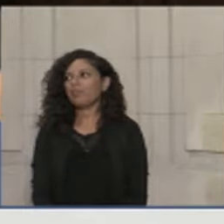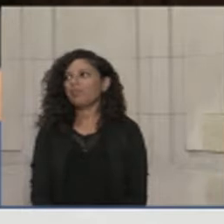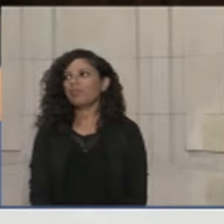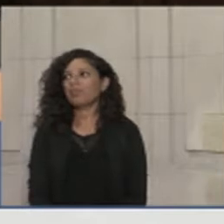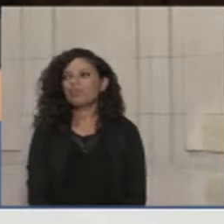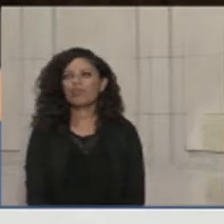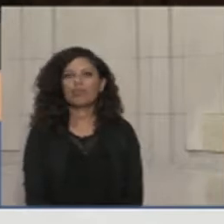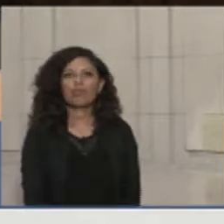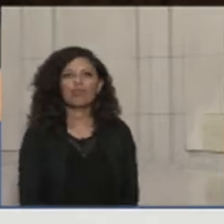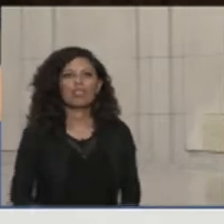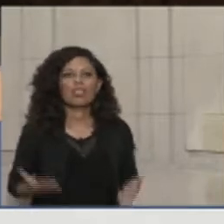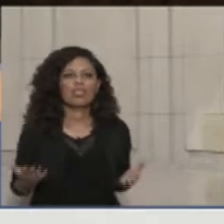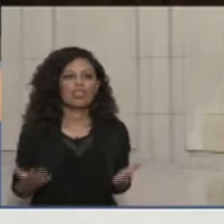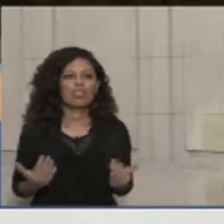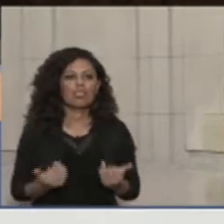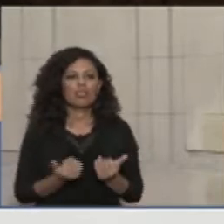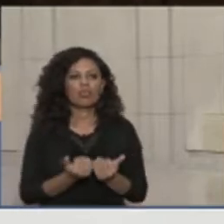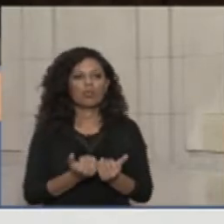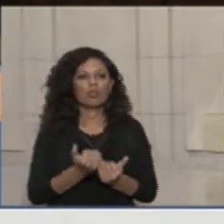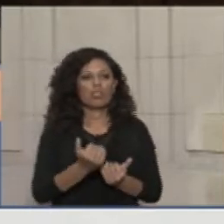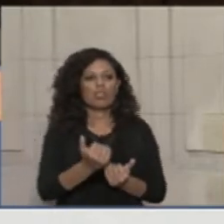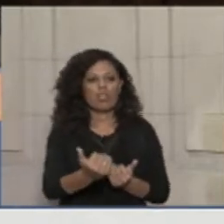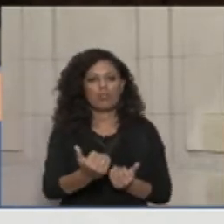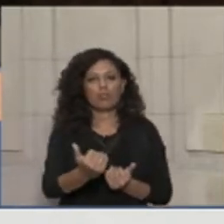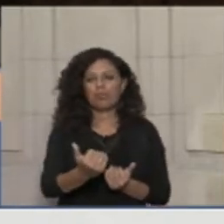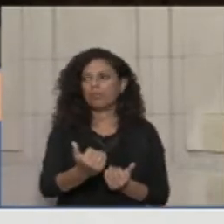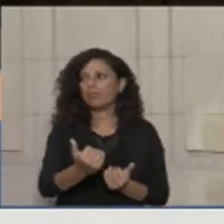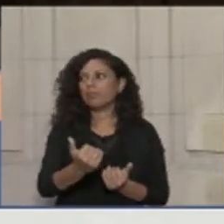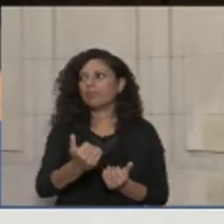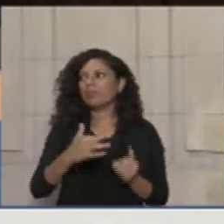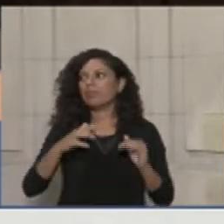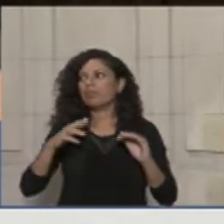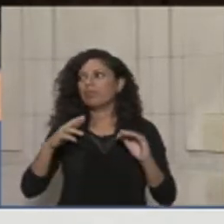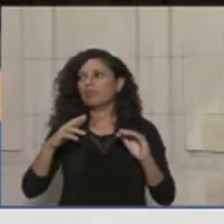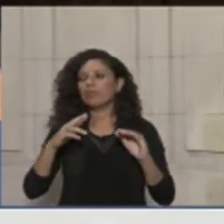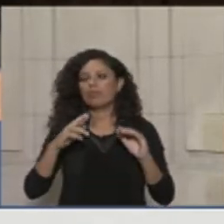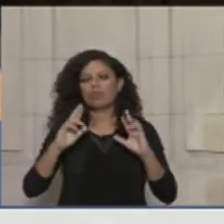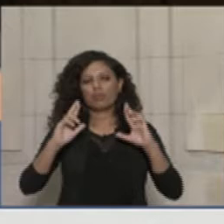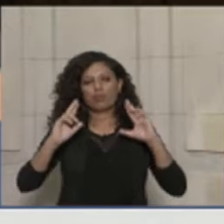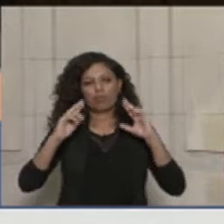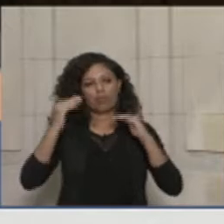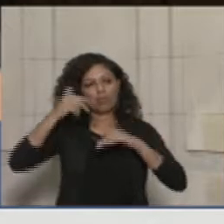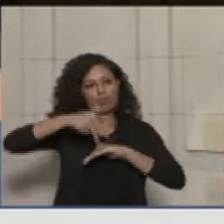queria abrir o expediente de hoje,